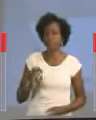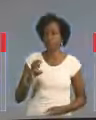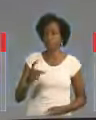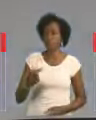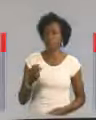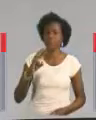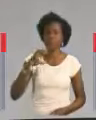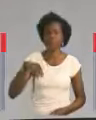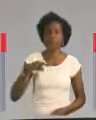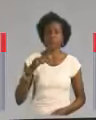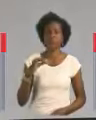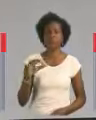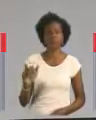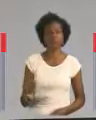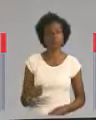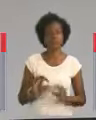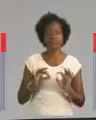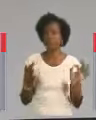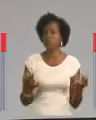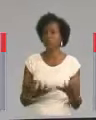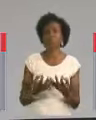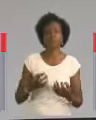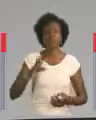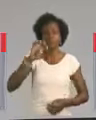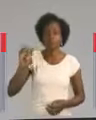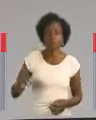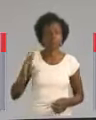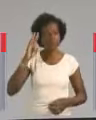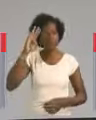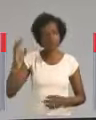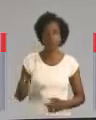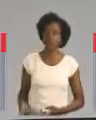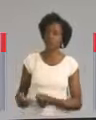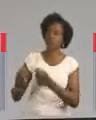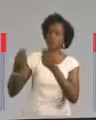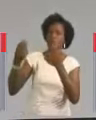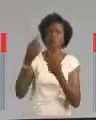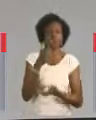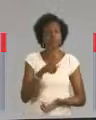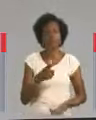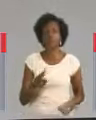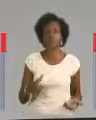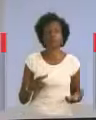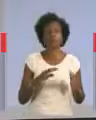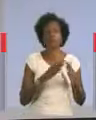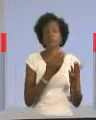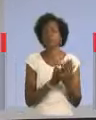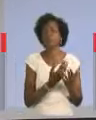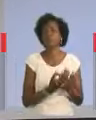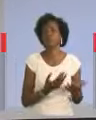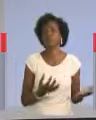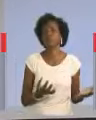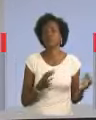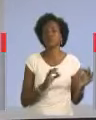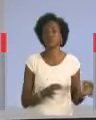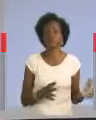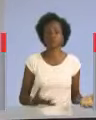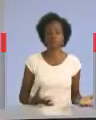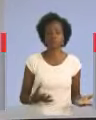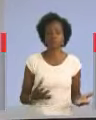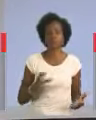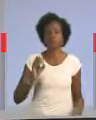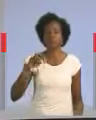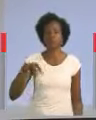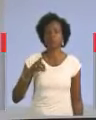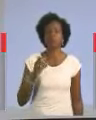que tem o maior orçamento mantenha mais de 100 escolas nessa escola estadual Condomínio Carioba Recanto Marisa